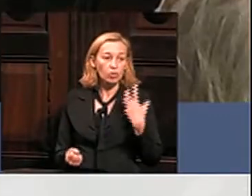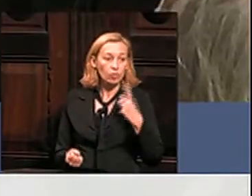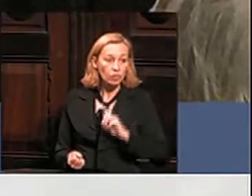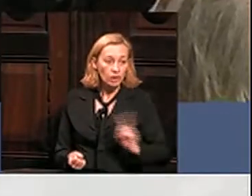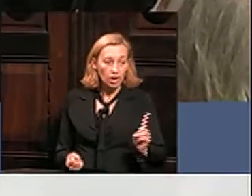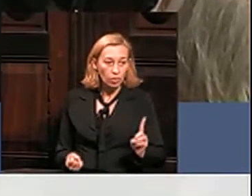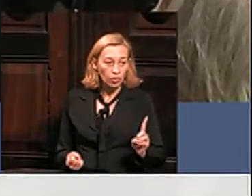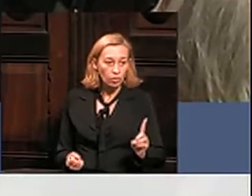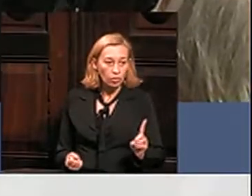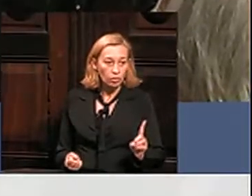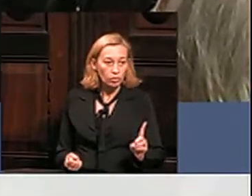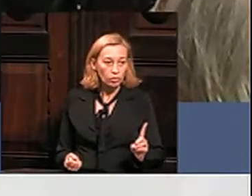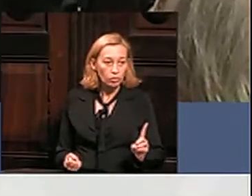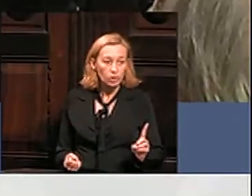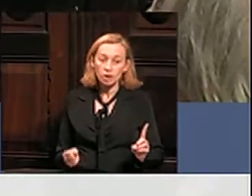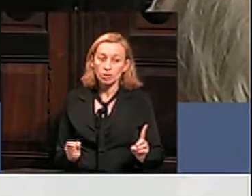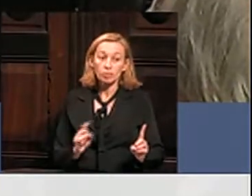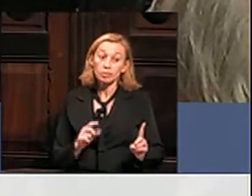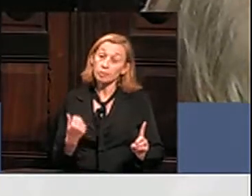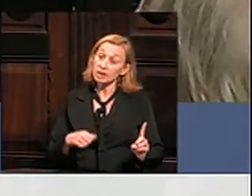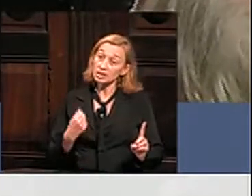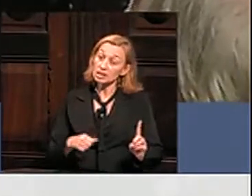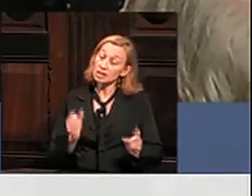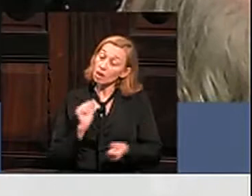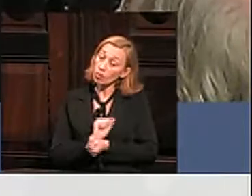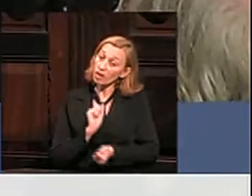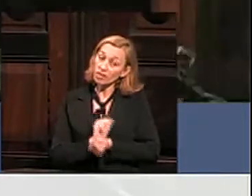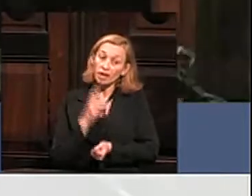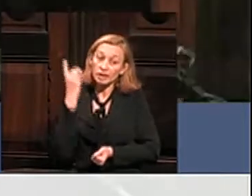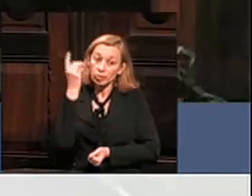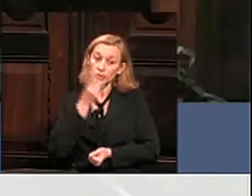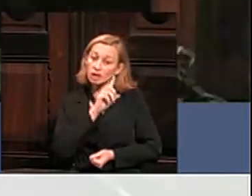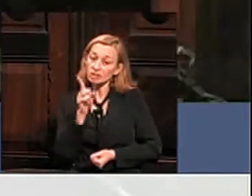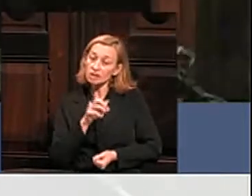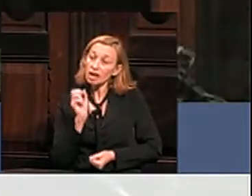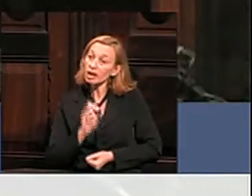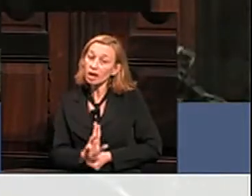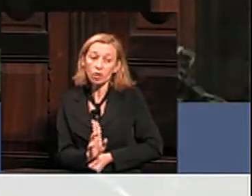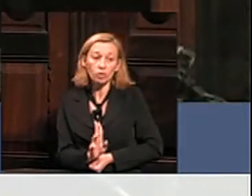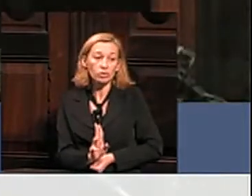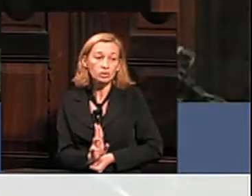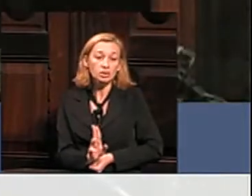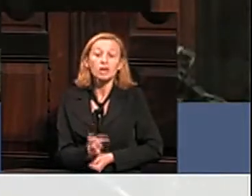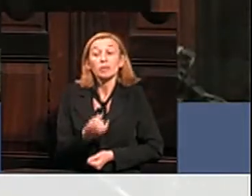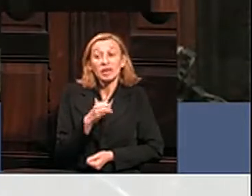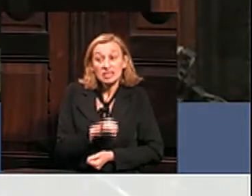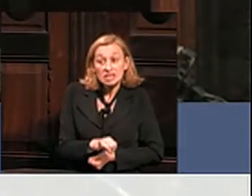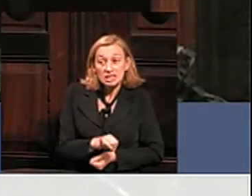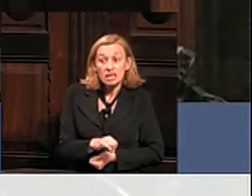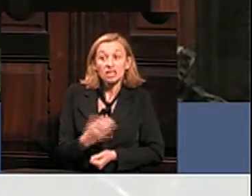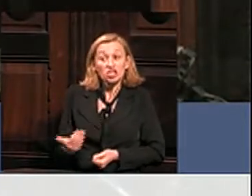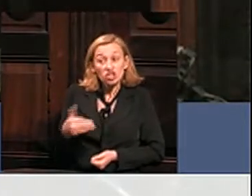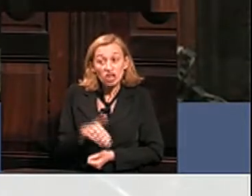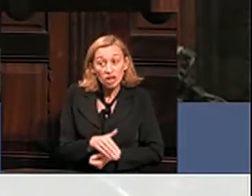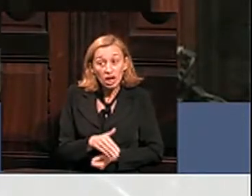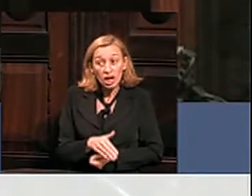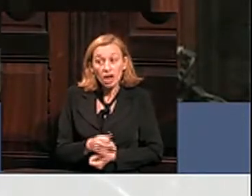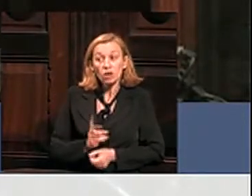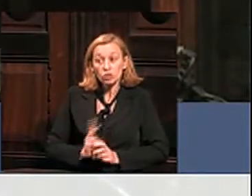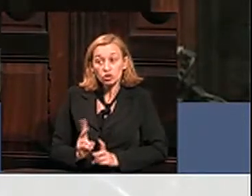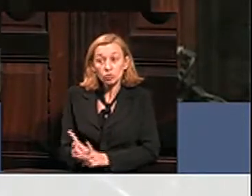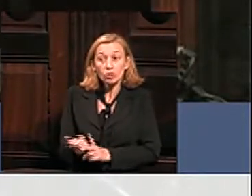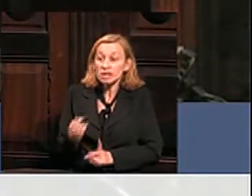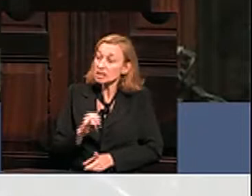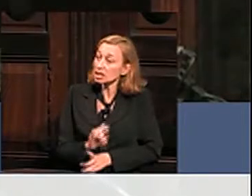chegada do deputado Zaqueu. Isso quer dizer que você vai ficar 30 minutos. Não, ele vai lá o encaminhamento. Se o deputado Zaqueu chegar, faz o encaminhamento